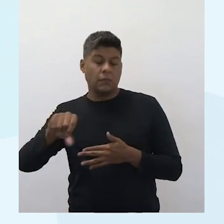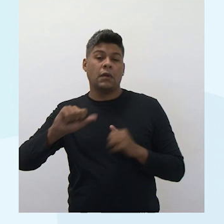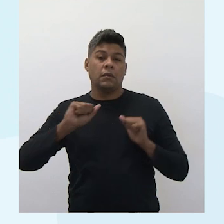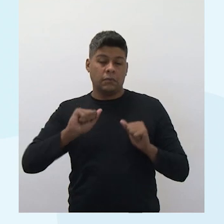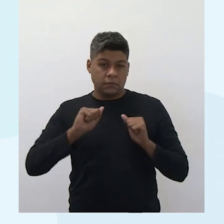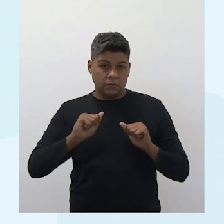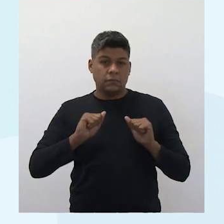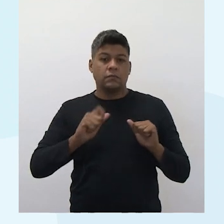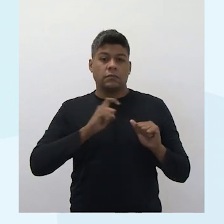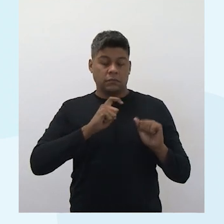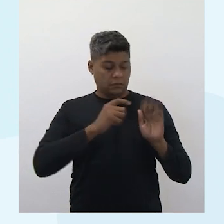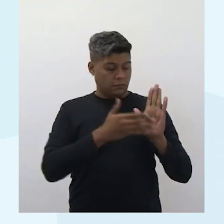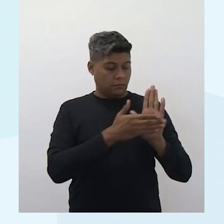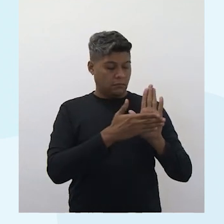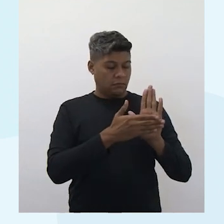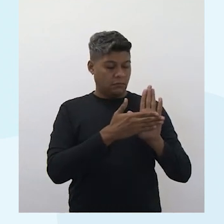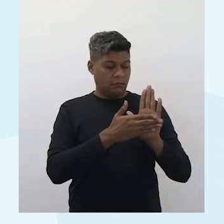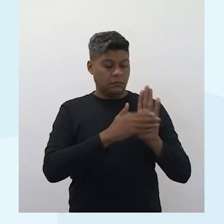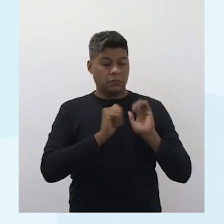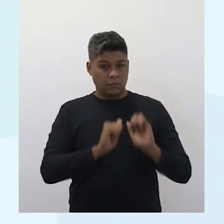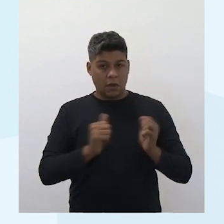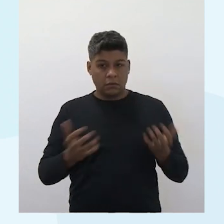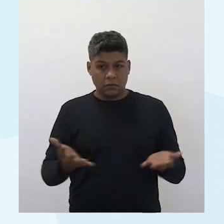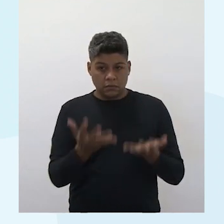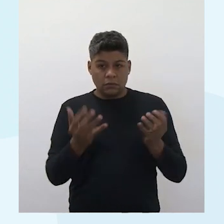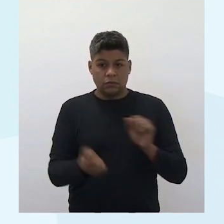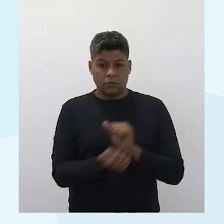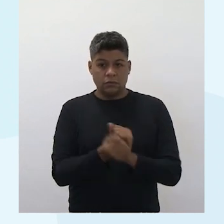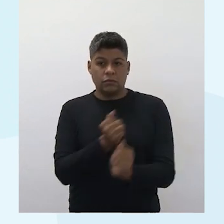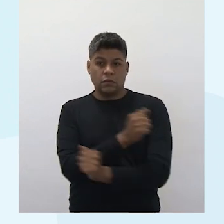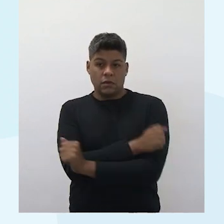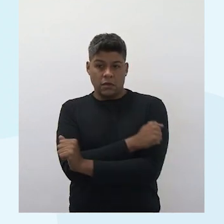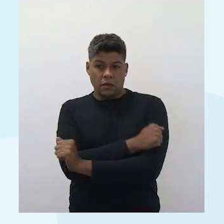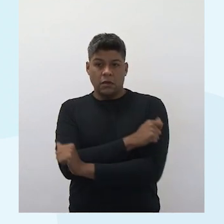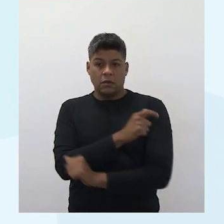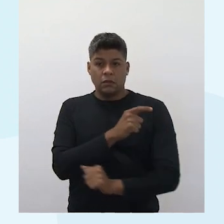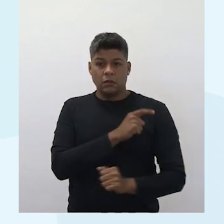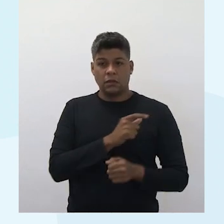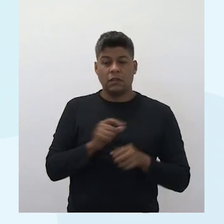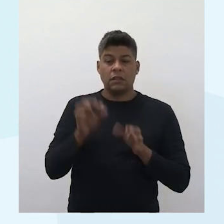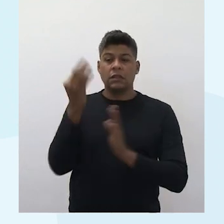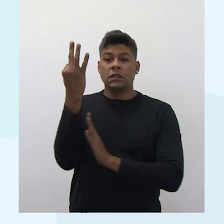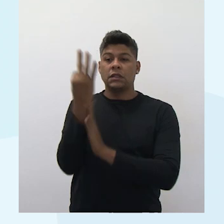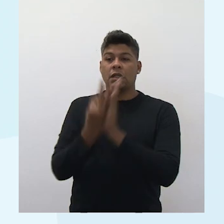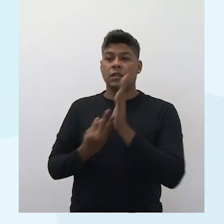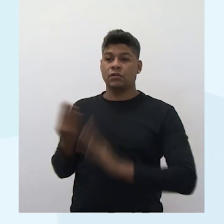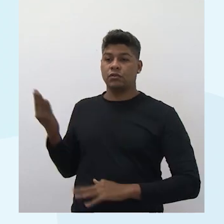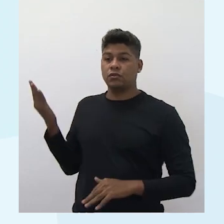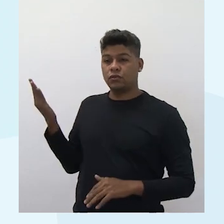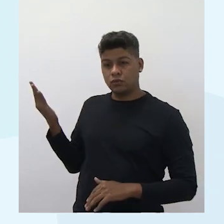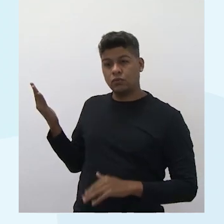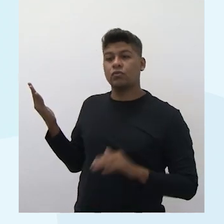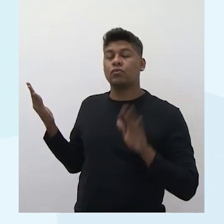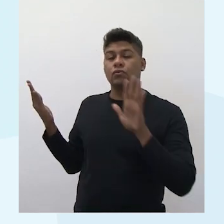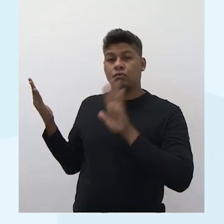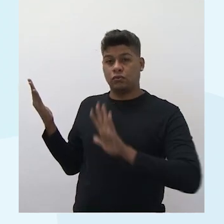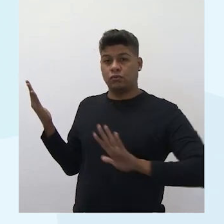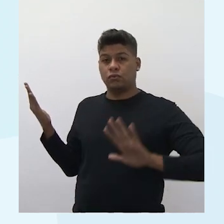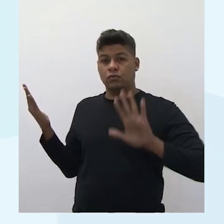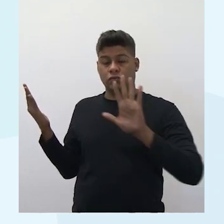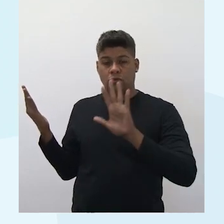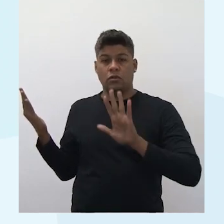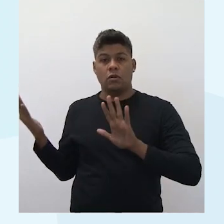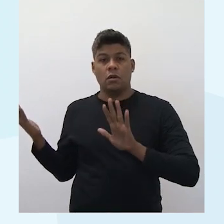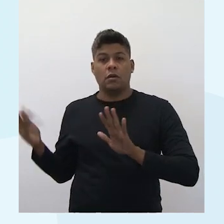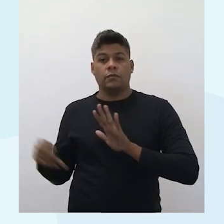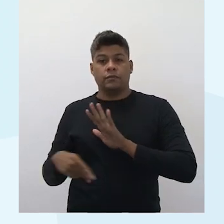essa proposta que vocês podem trabalhar junto com os estudantes. Temos aqui um pequeno texto e uma foto uma foto